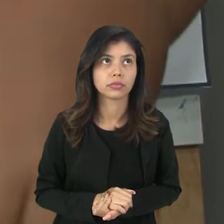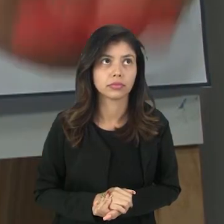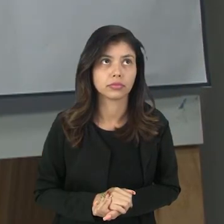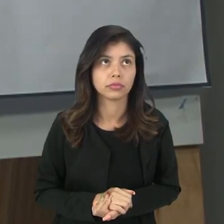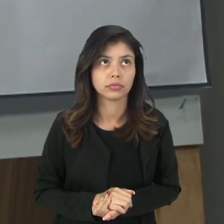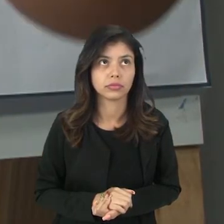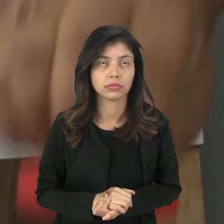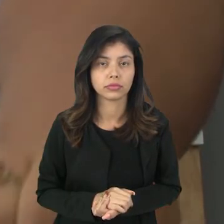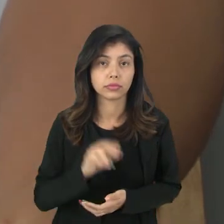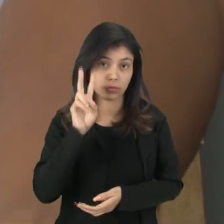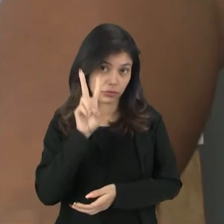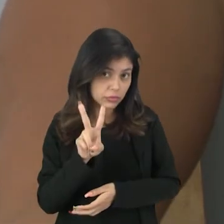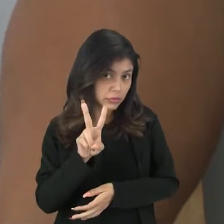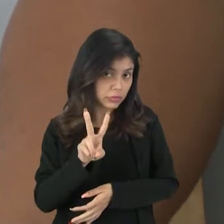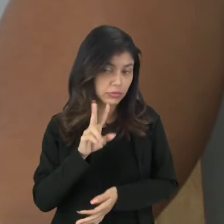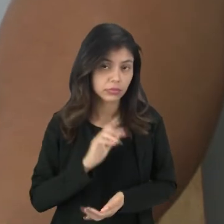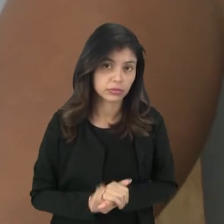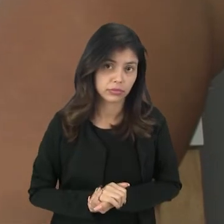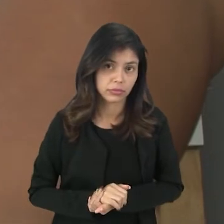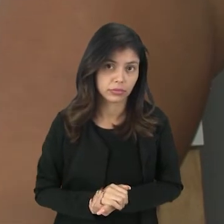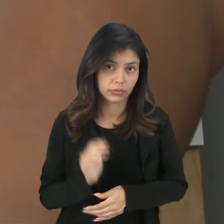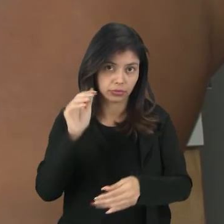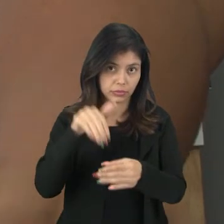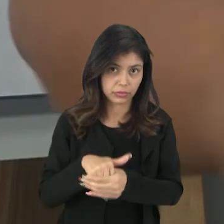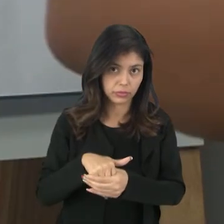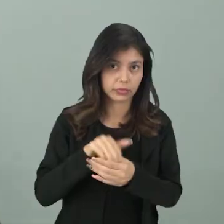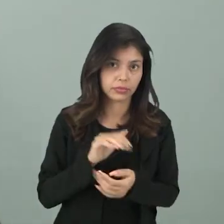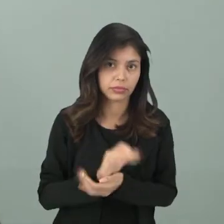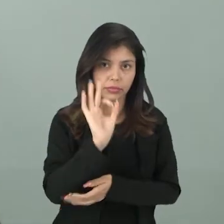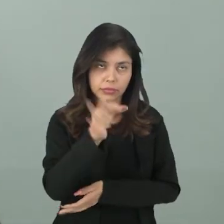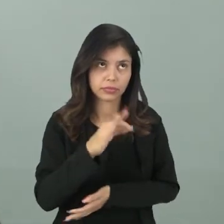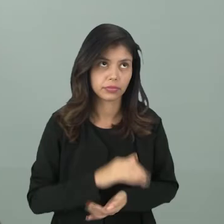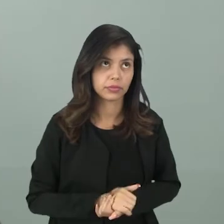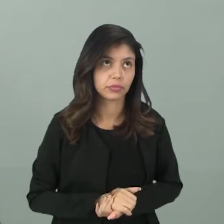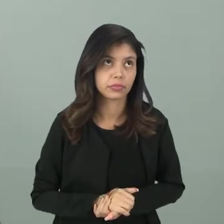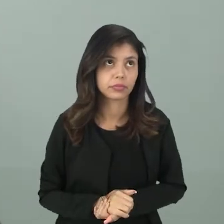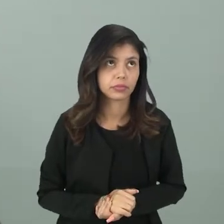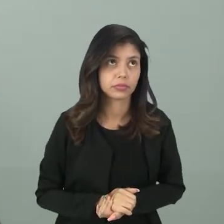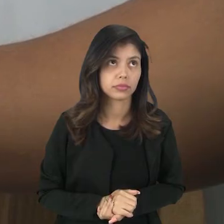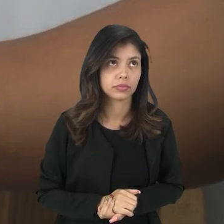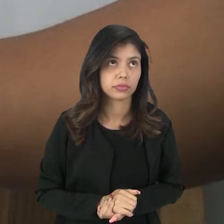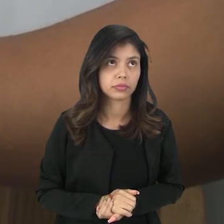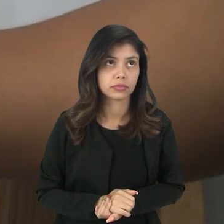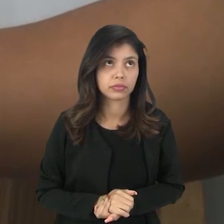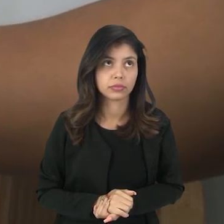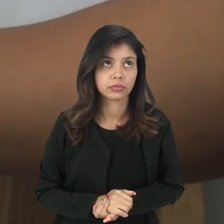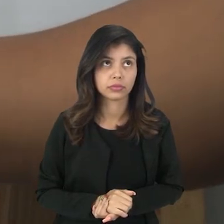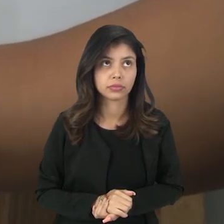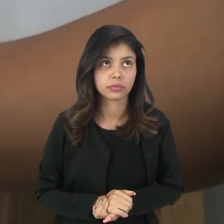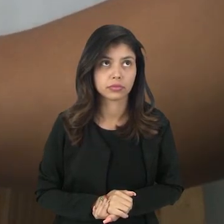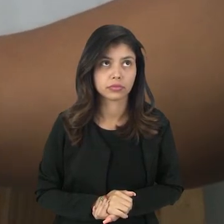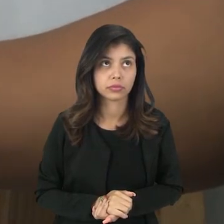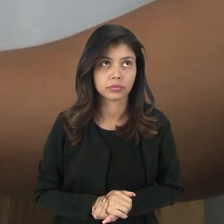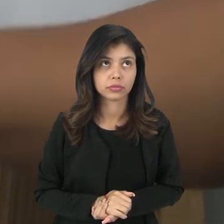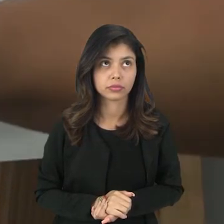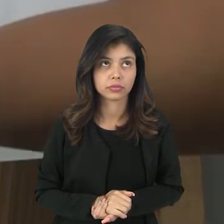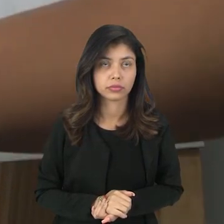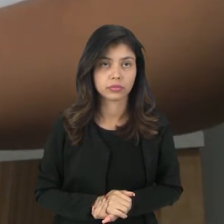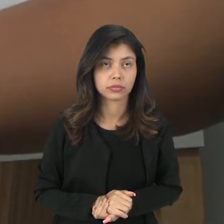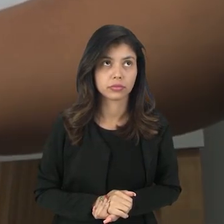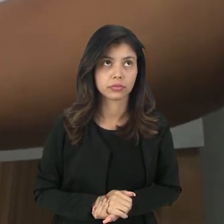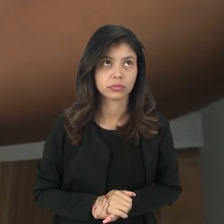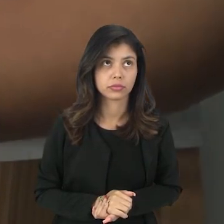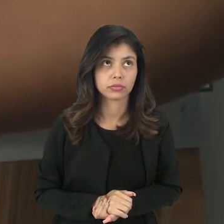que ter mais 2 votos, certo? Então,